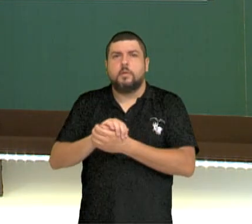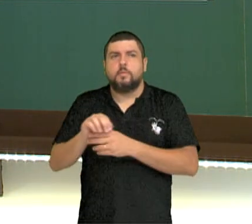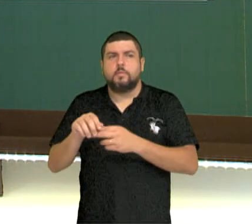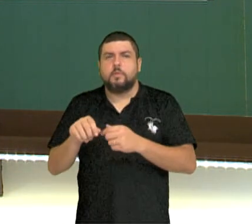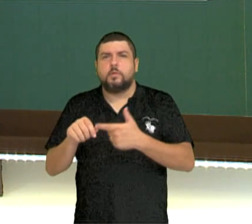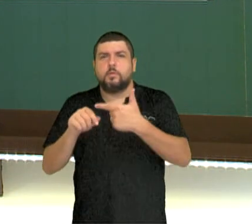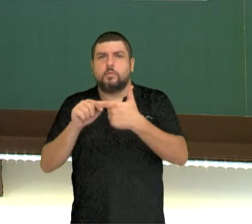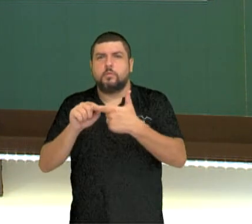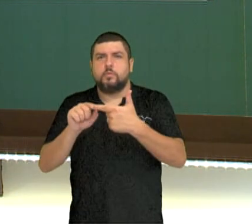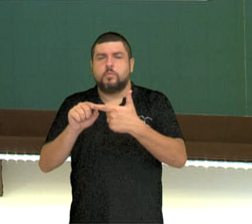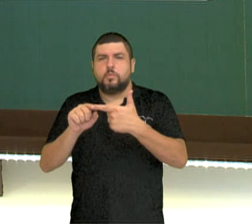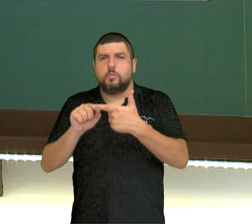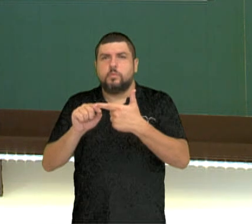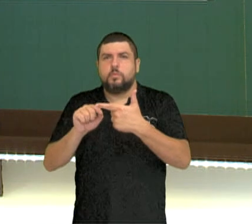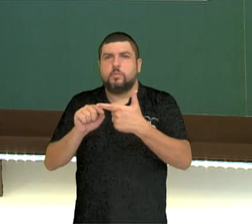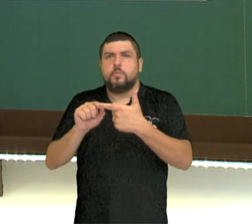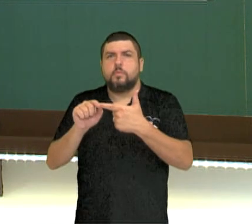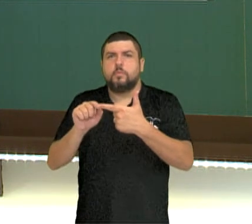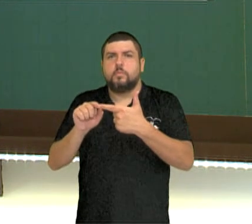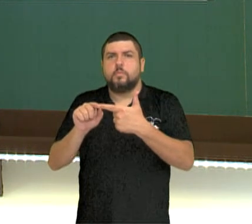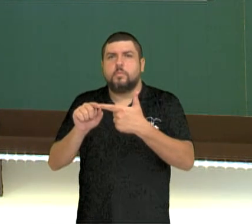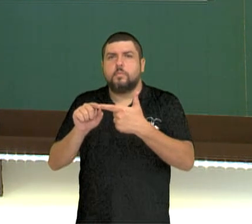2